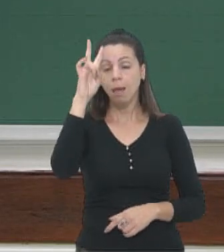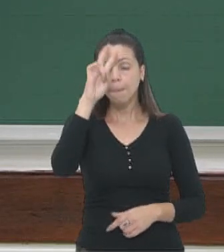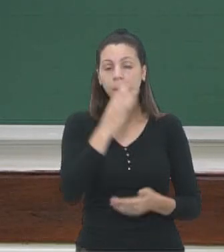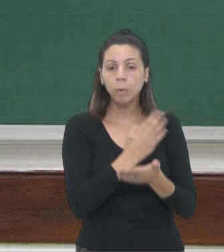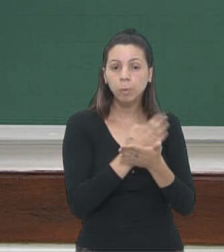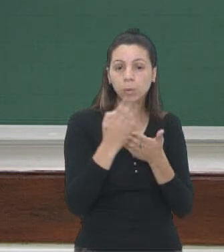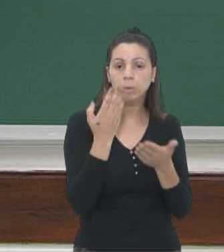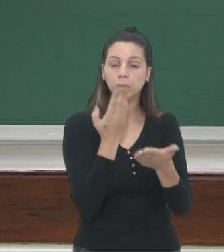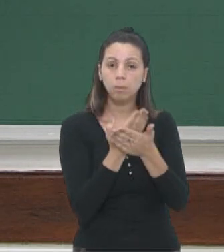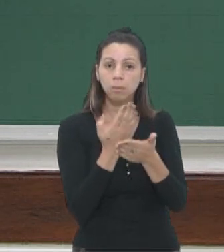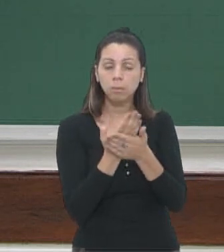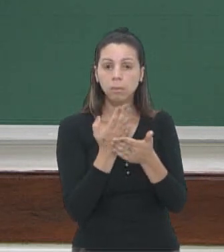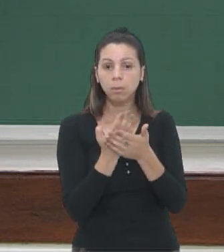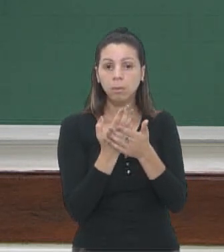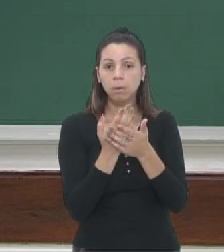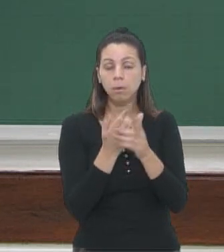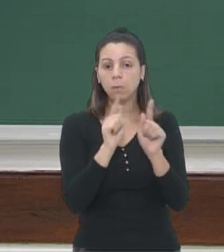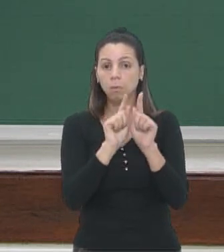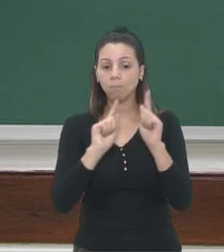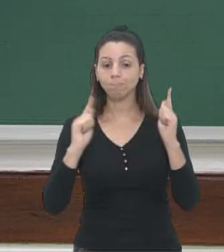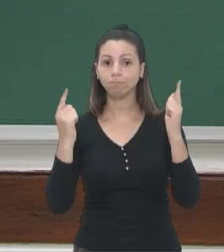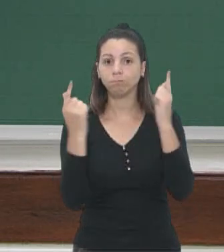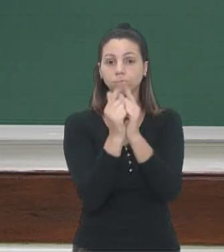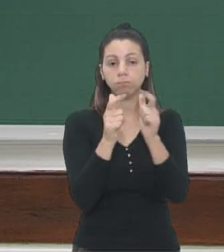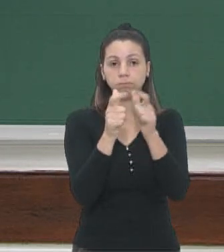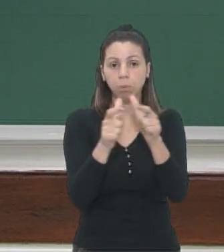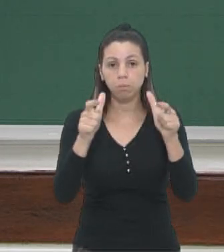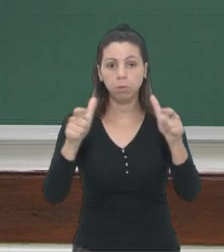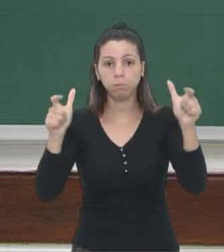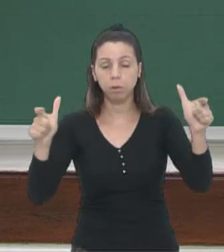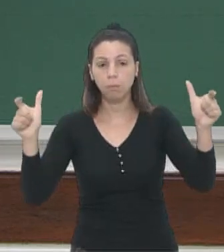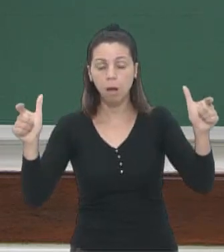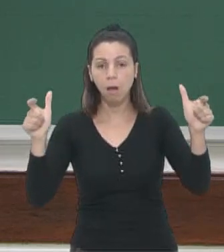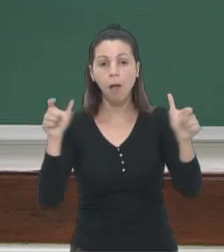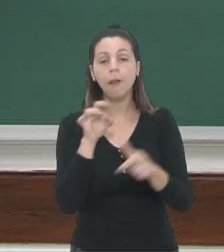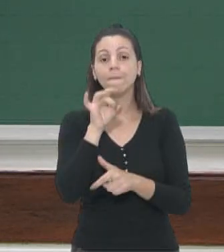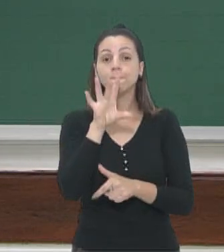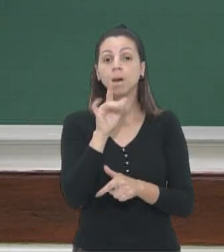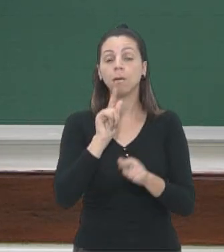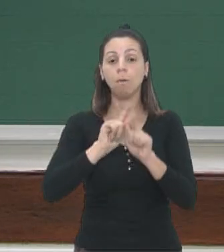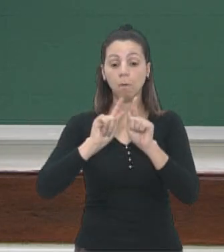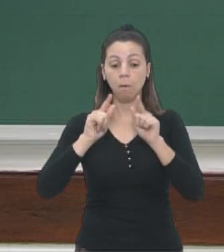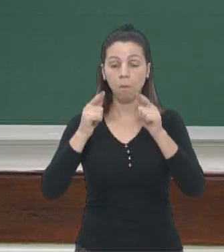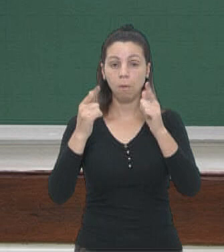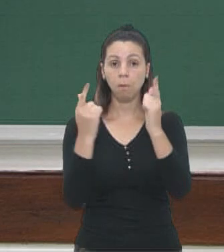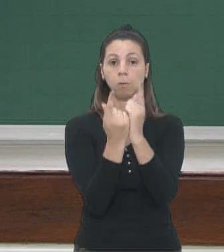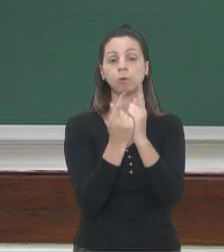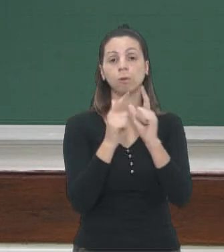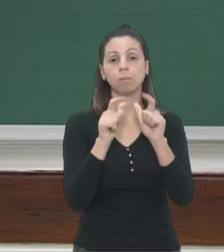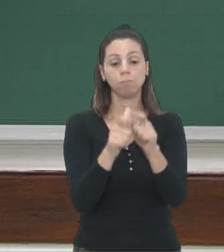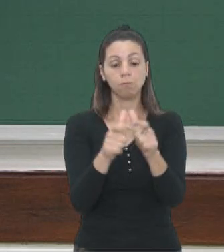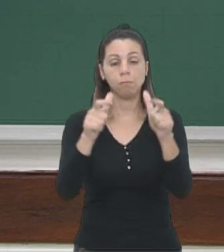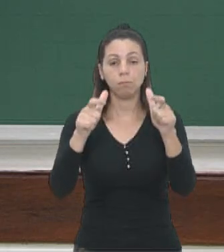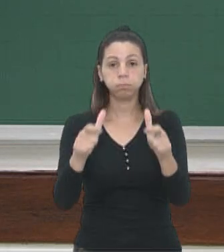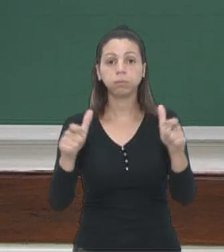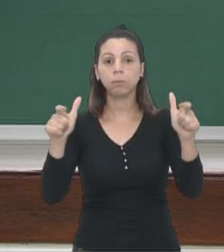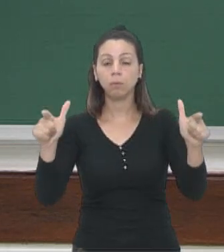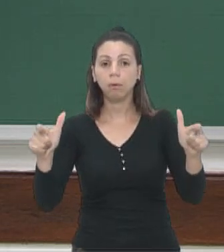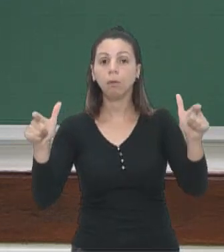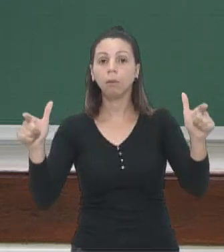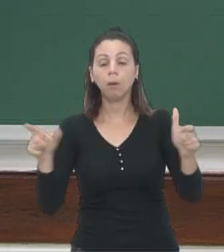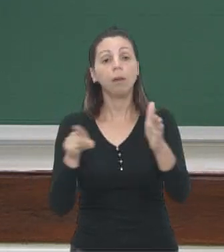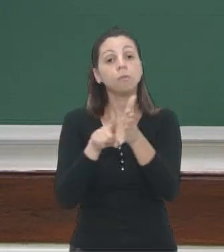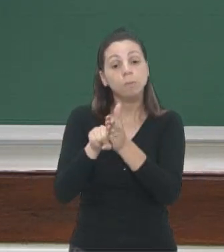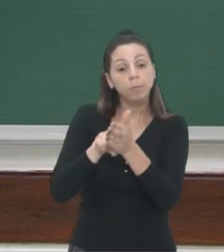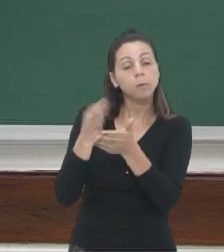aula, das escalas geográficas. E quando a gente fala em escalas geográficas, a gente está falando de esferas de estudo. E